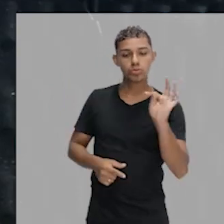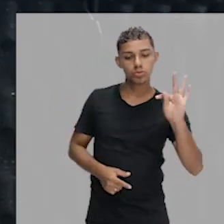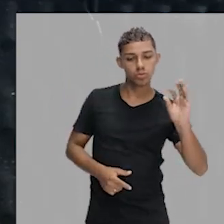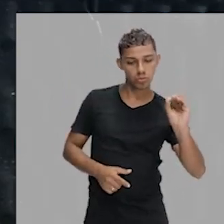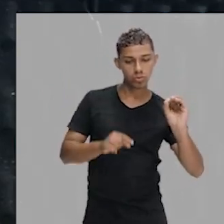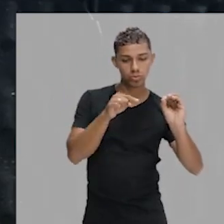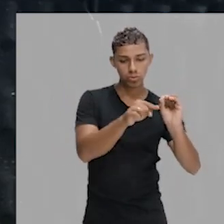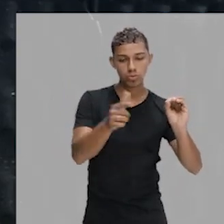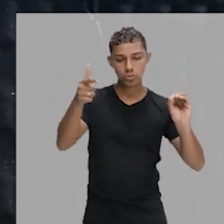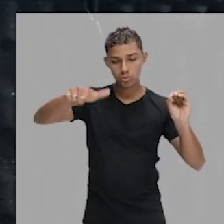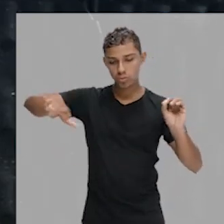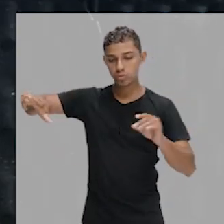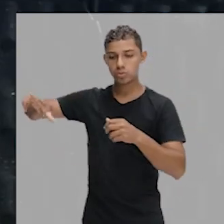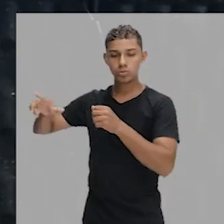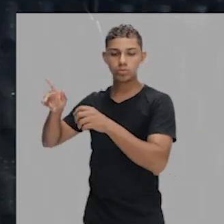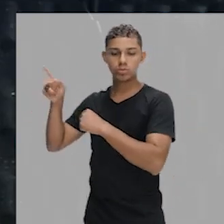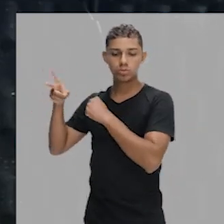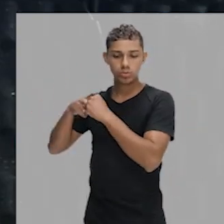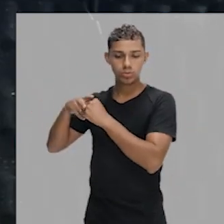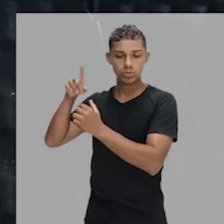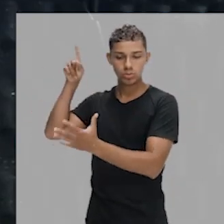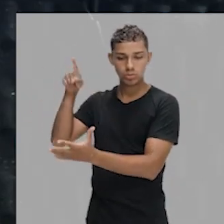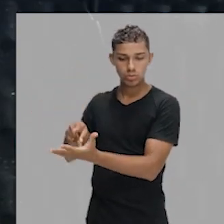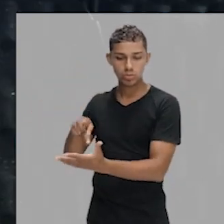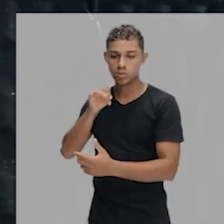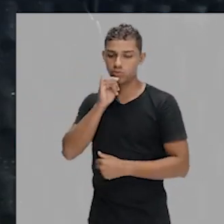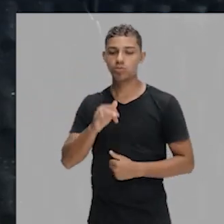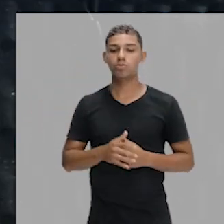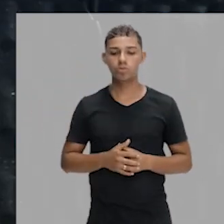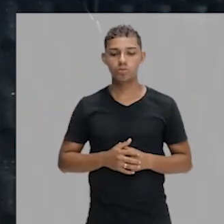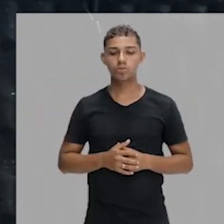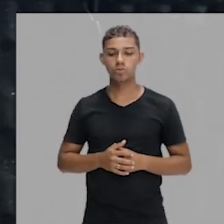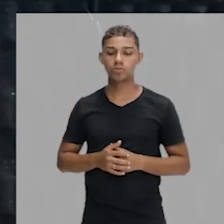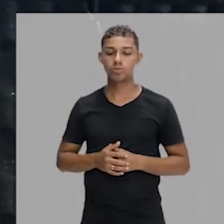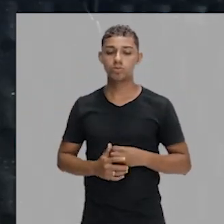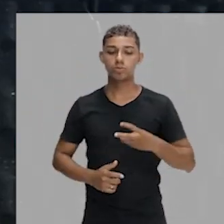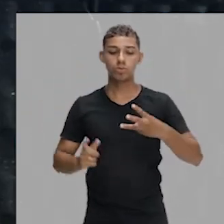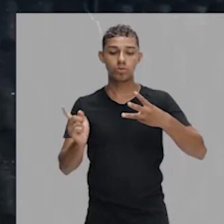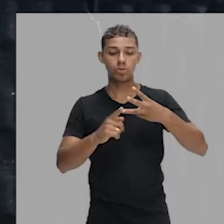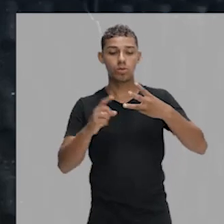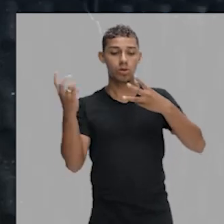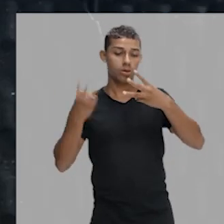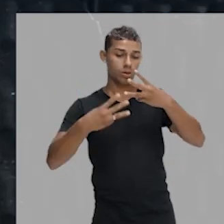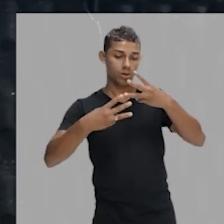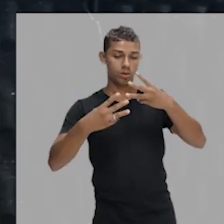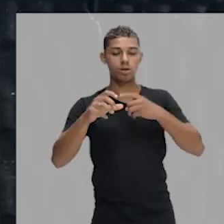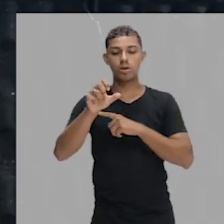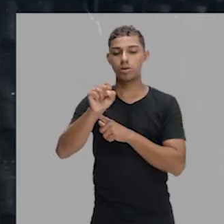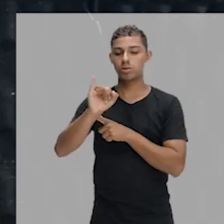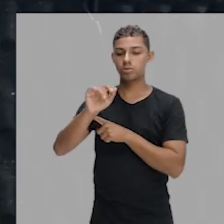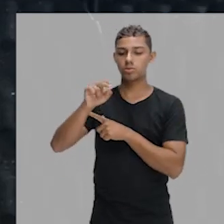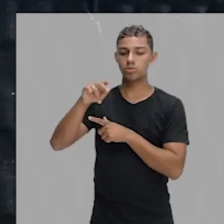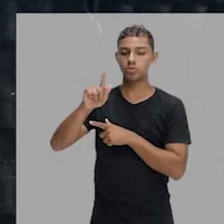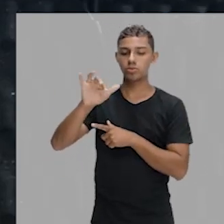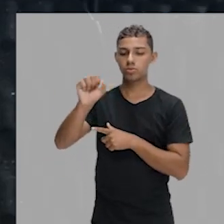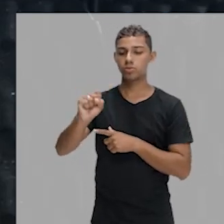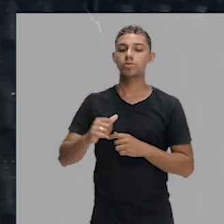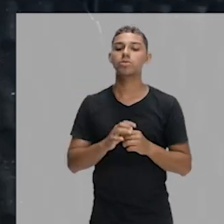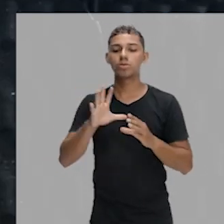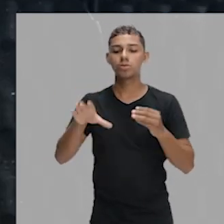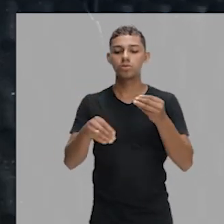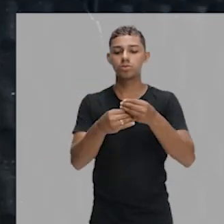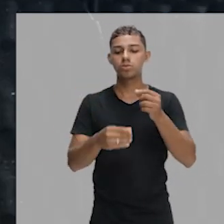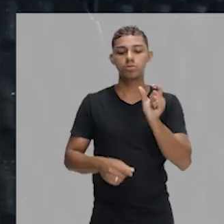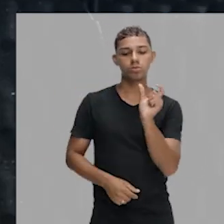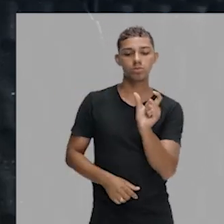original. Nas terceiras pessoas do singular, o que você tem que fazer é acrescentar S, ES